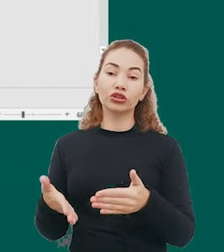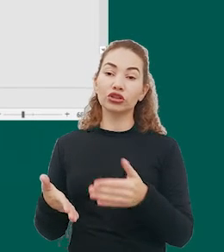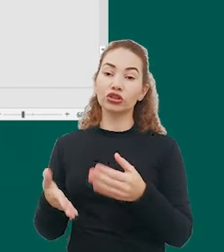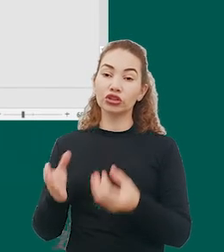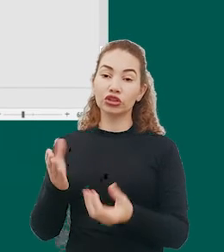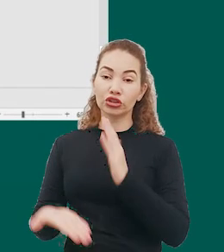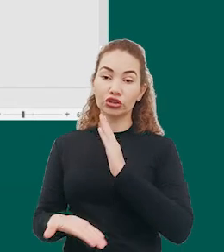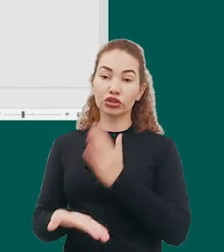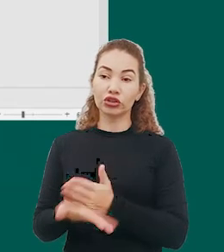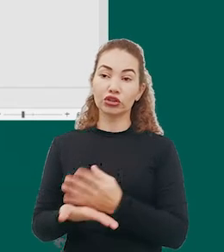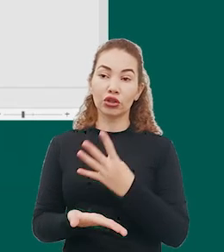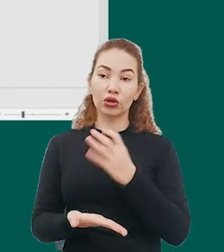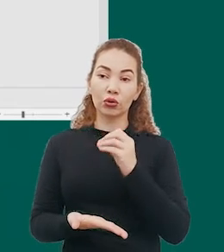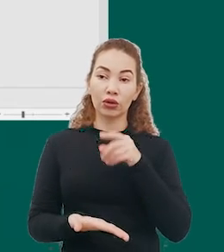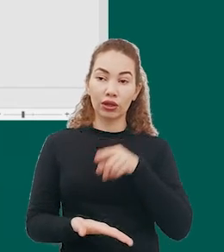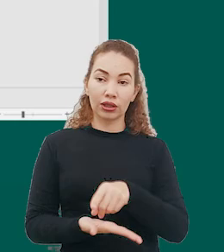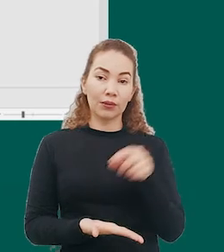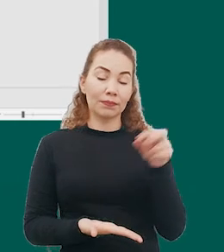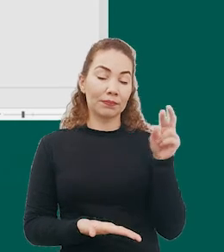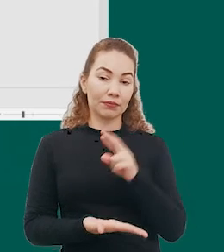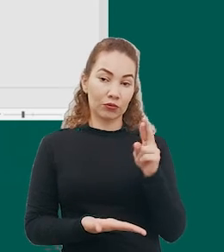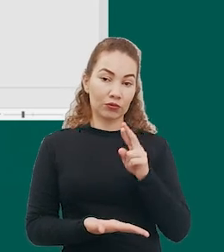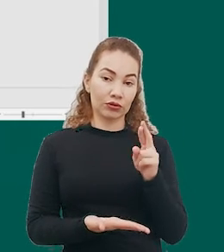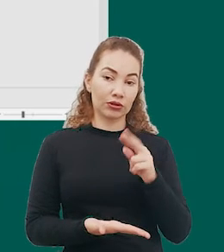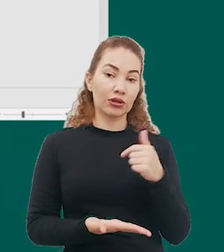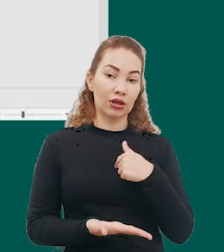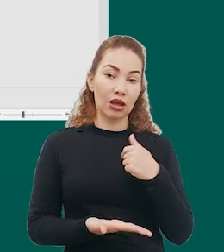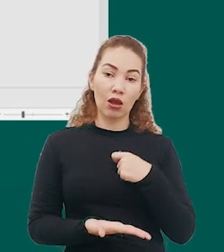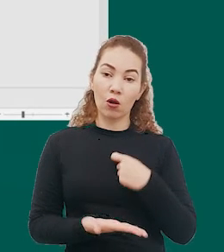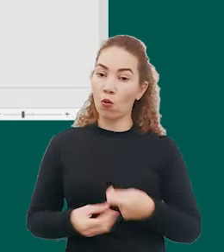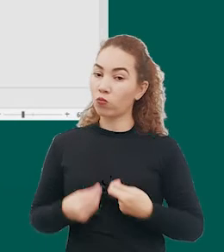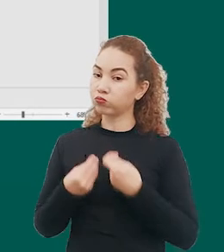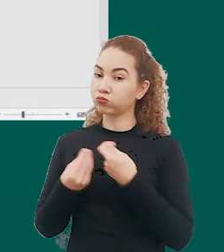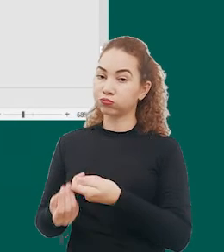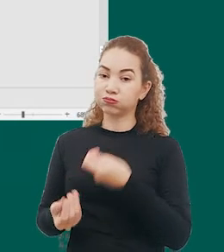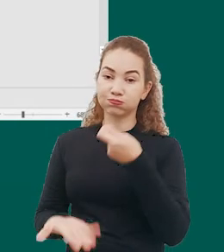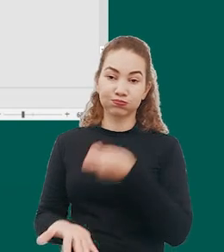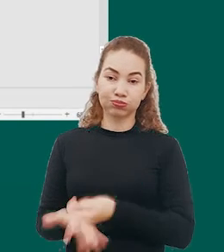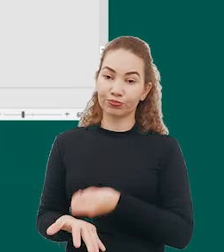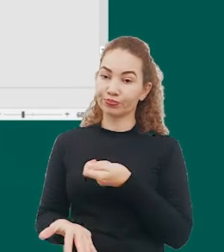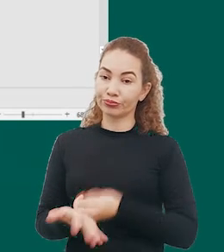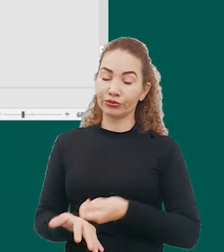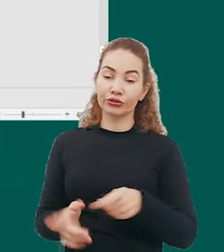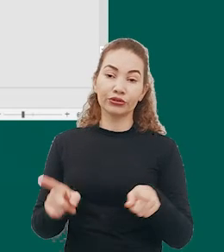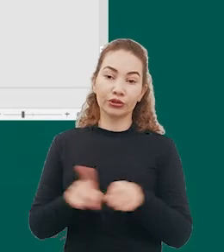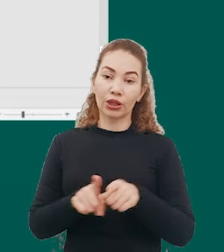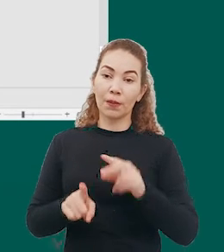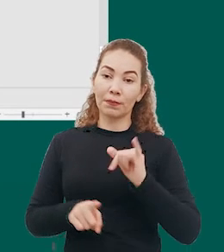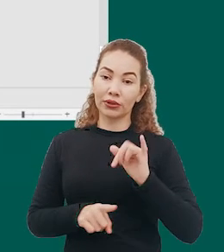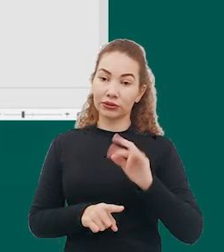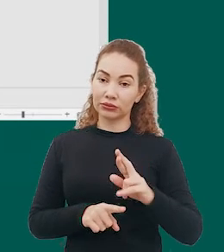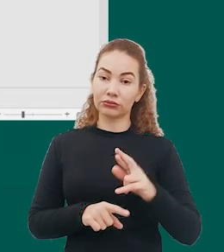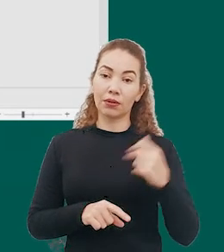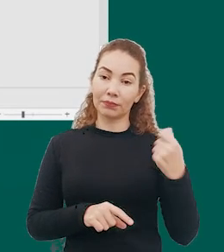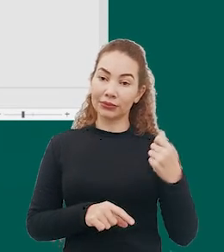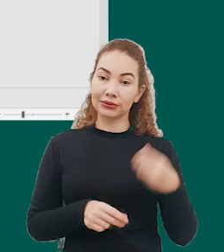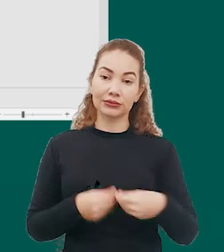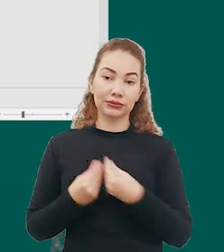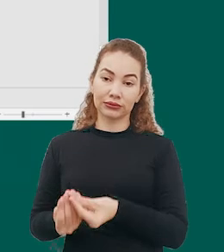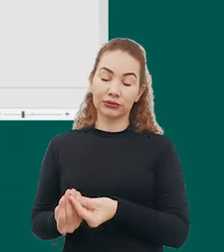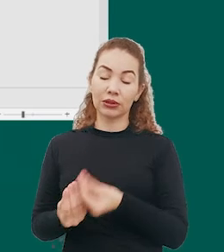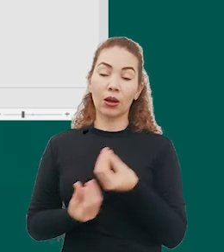valor de R$ 40 mil. Eu estou obrigado também à entrega da declaração.